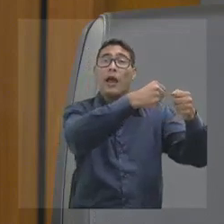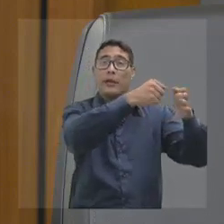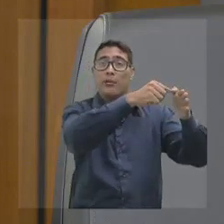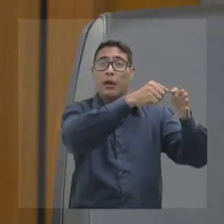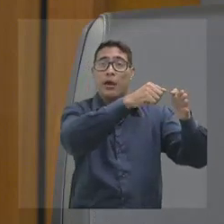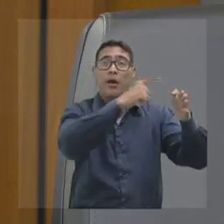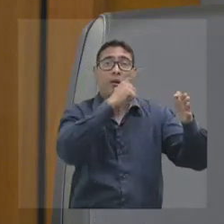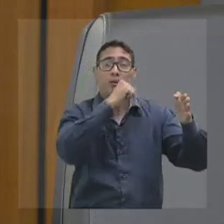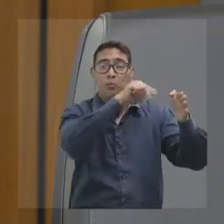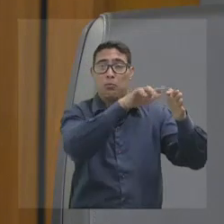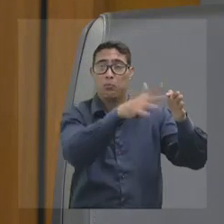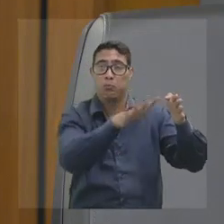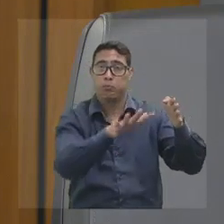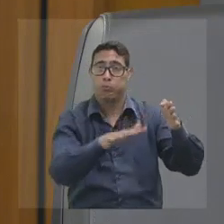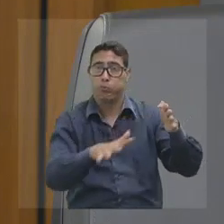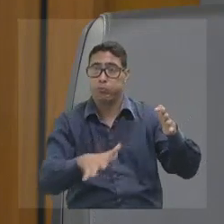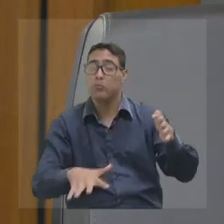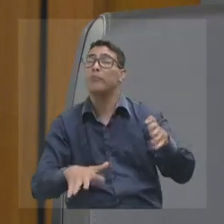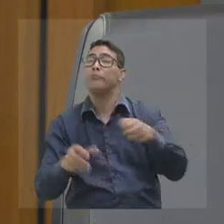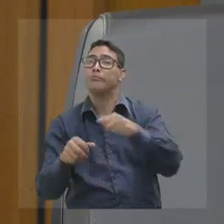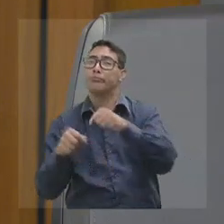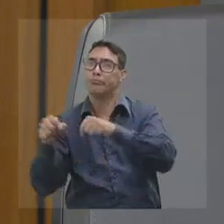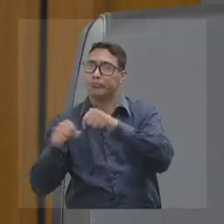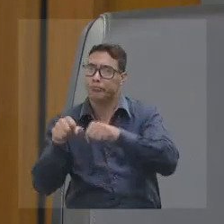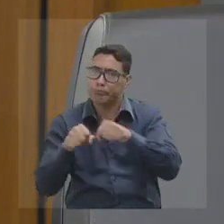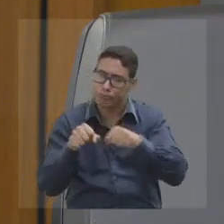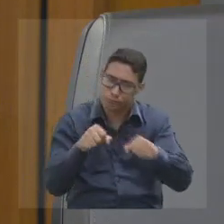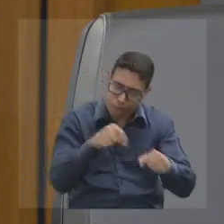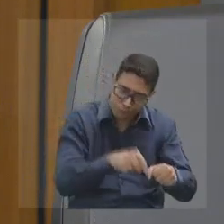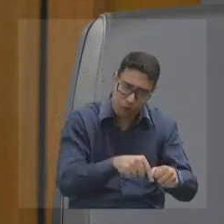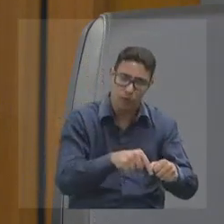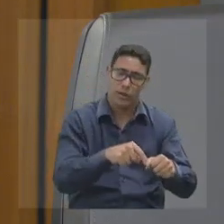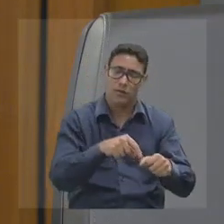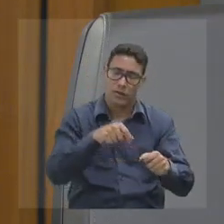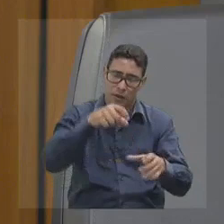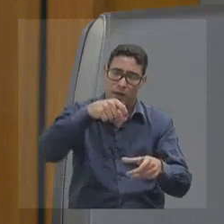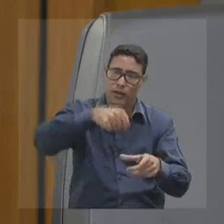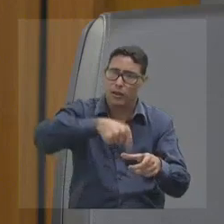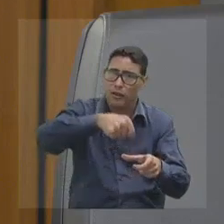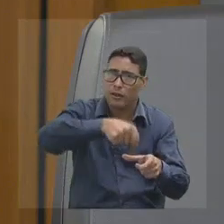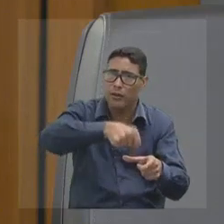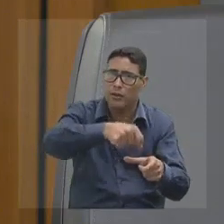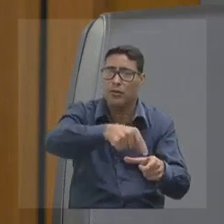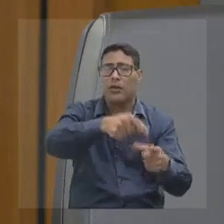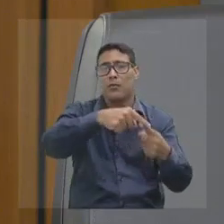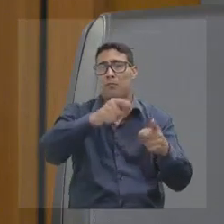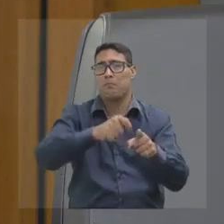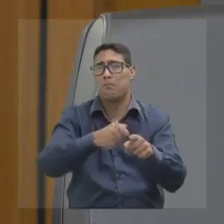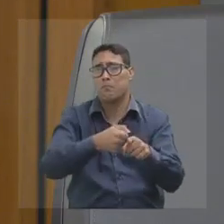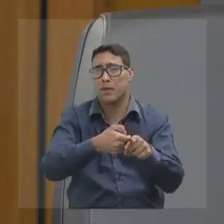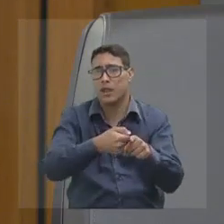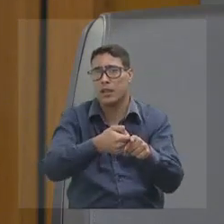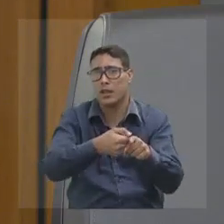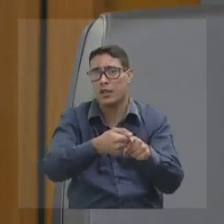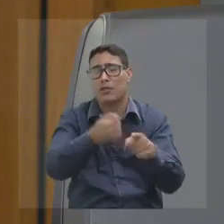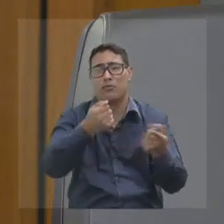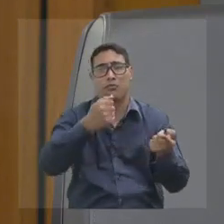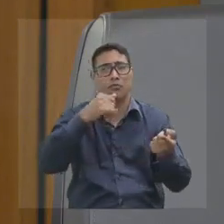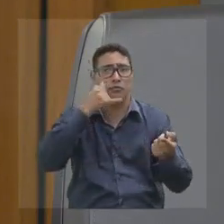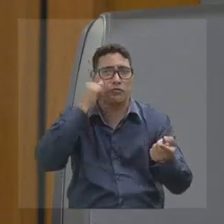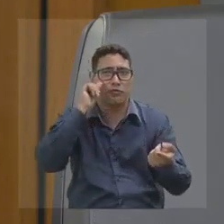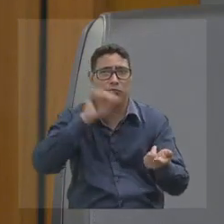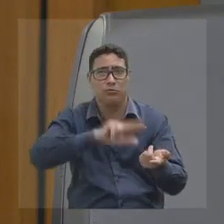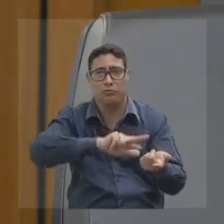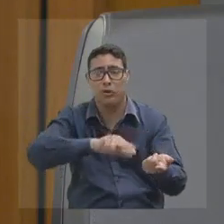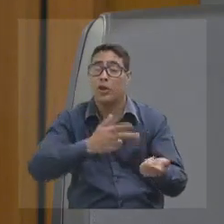plantações de feijão milho enfim sempre foi assim tradicionalmente esse povo ocupou a margem